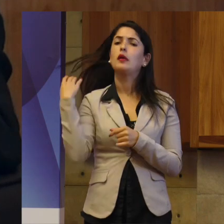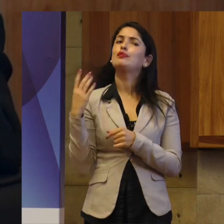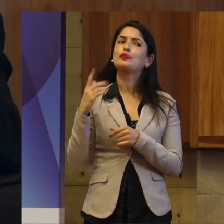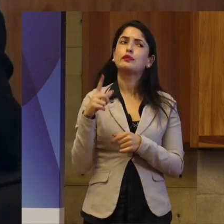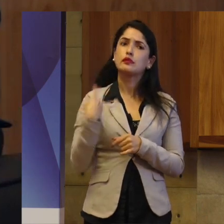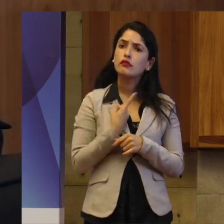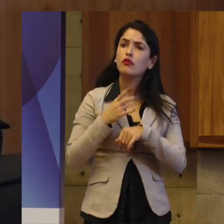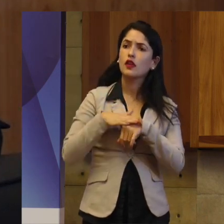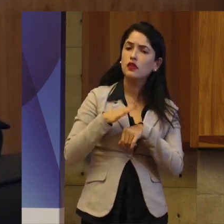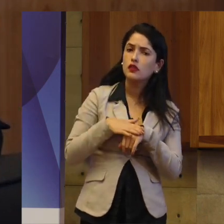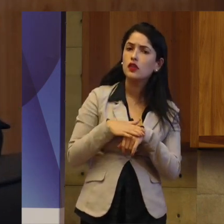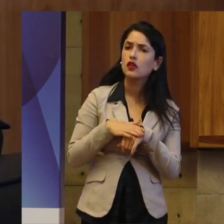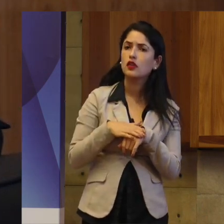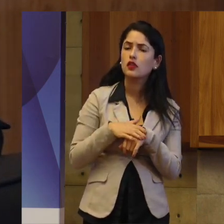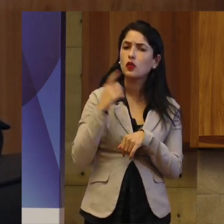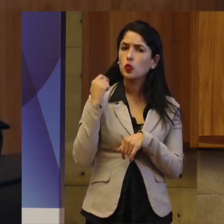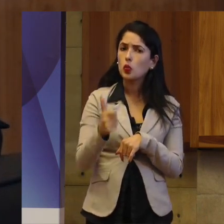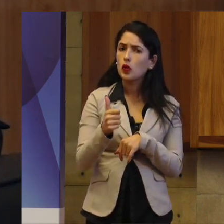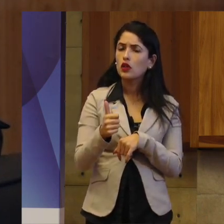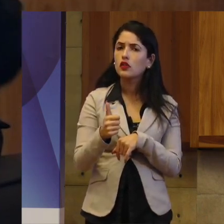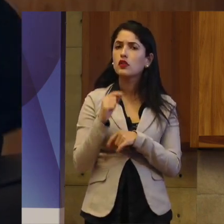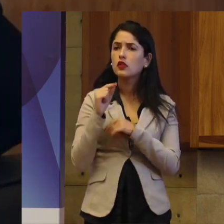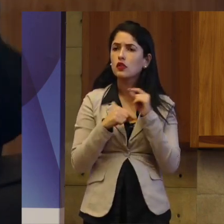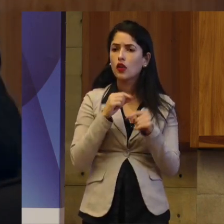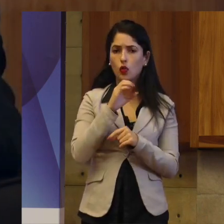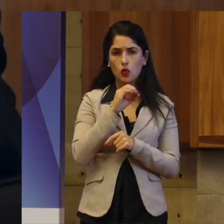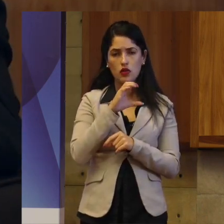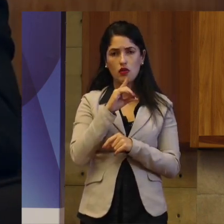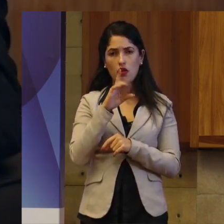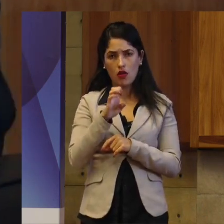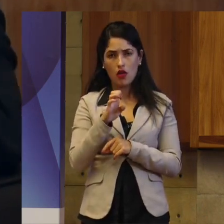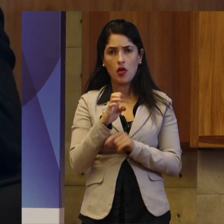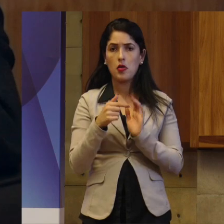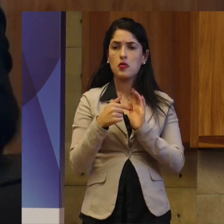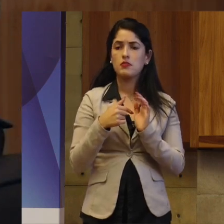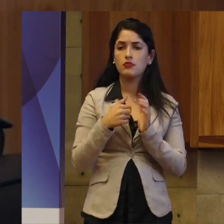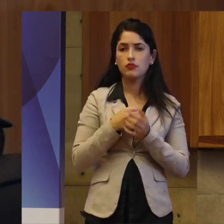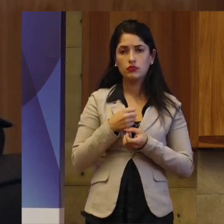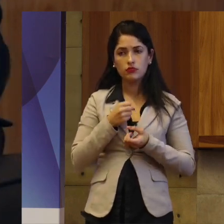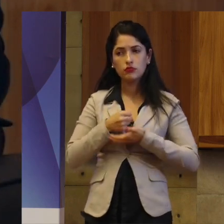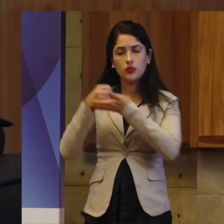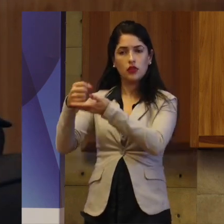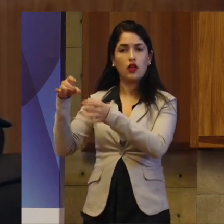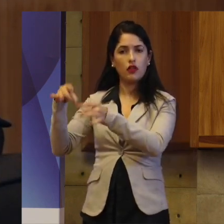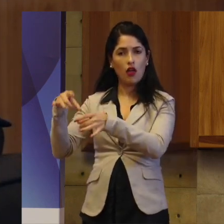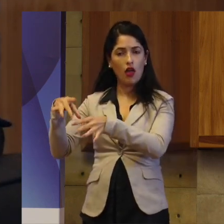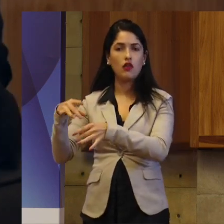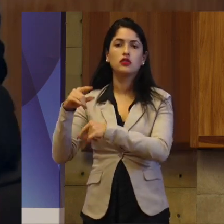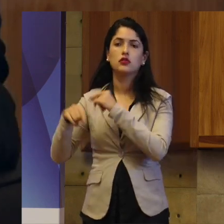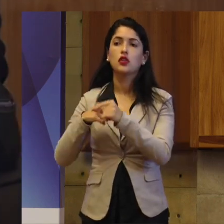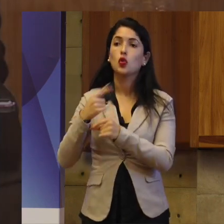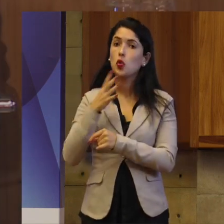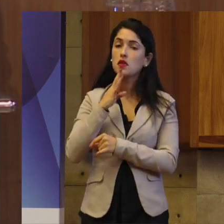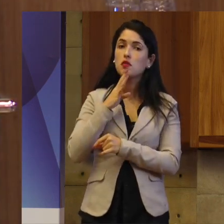em curso, basicamente consiste no quê? Consiste que a OCDE manda técnicos que tenham conhecimento de política digital comparada